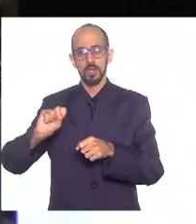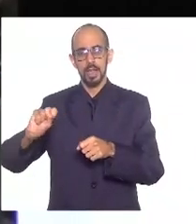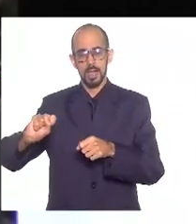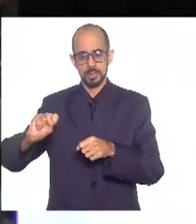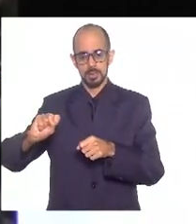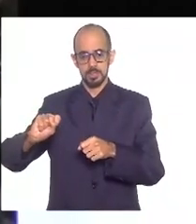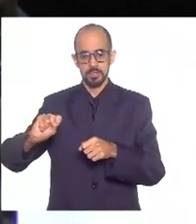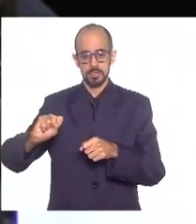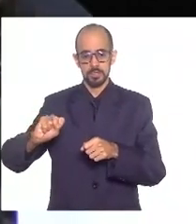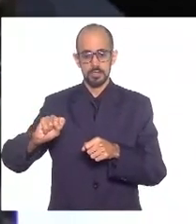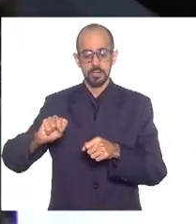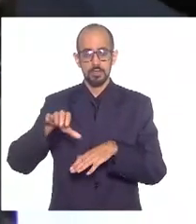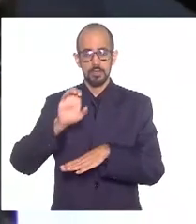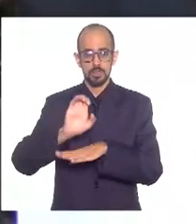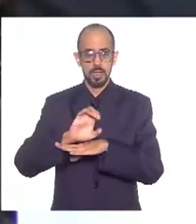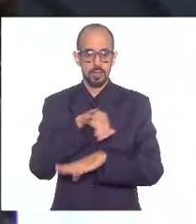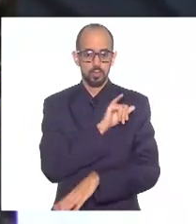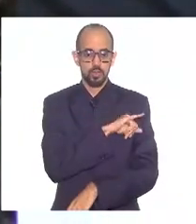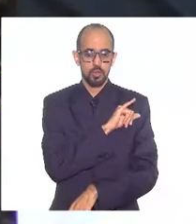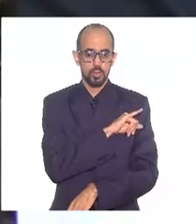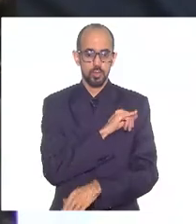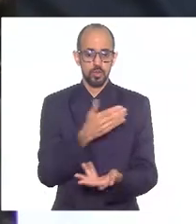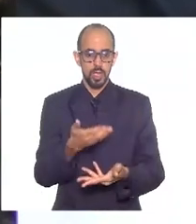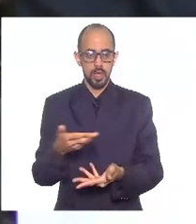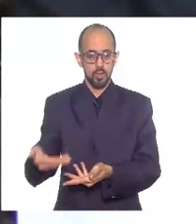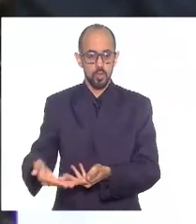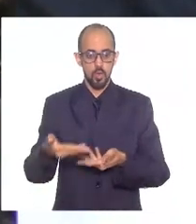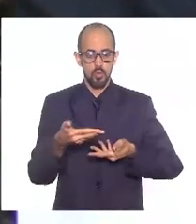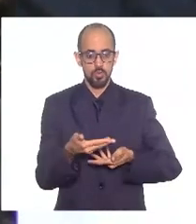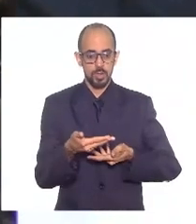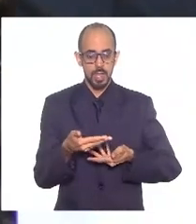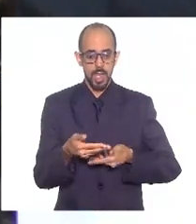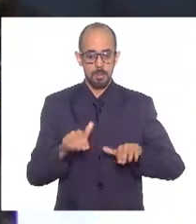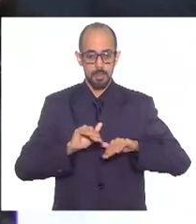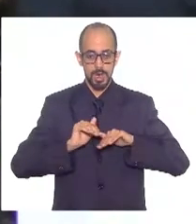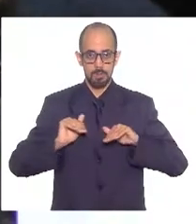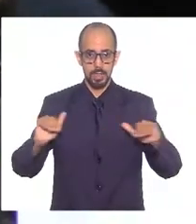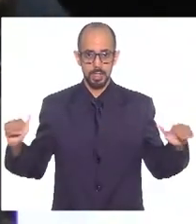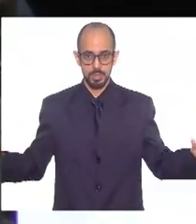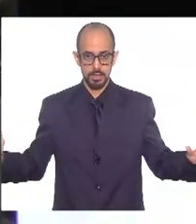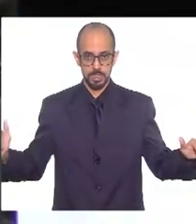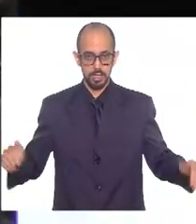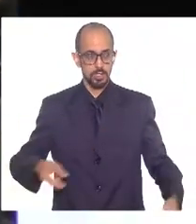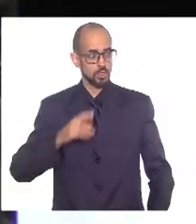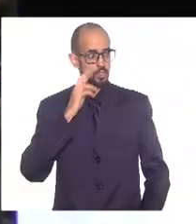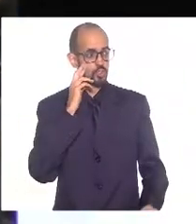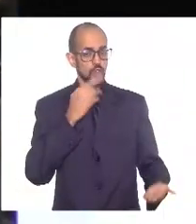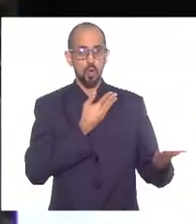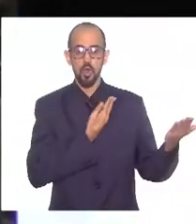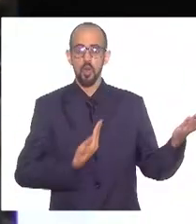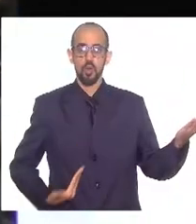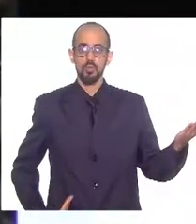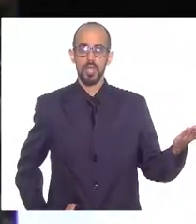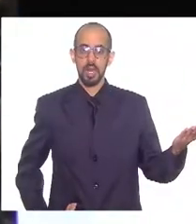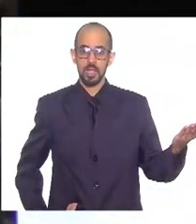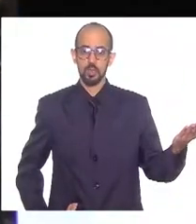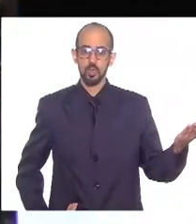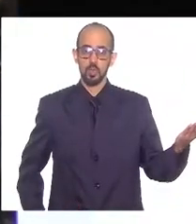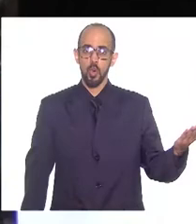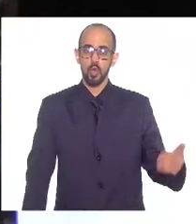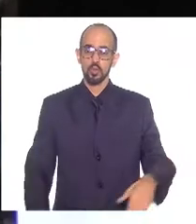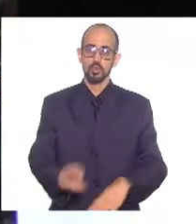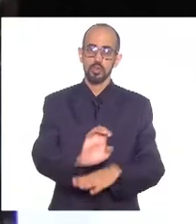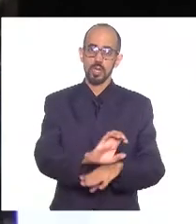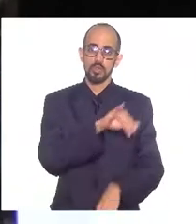confrontantes com o Estado do Rio de Janeiro. Quero convidar para compor a mesa excelentíssimo senhor governador do Estado do Rio de Janeiro,